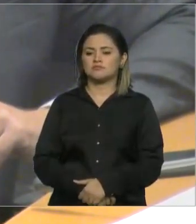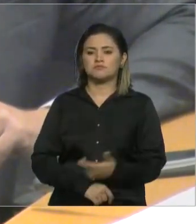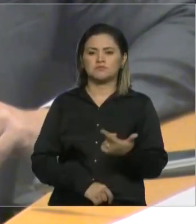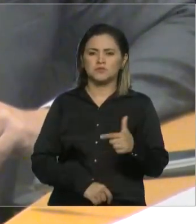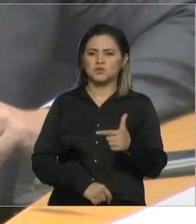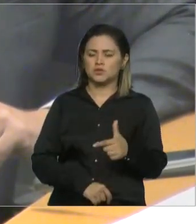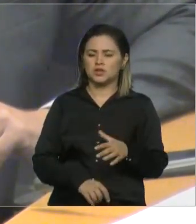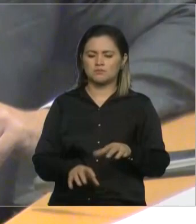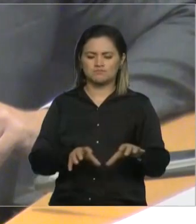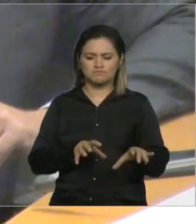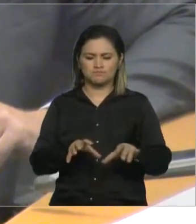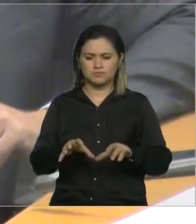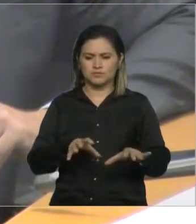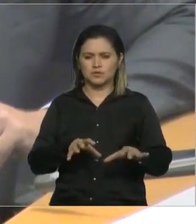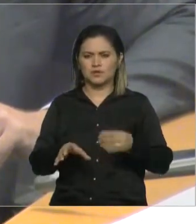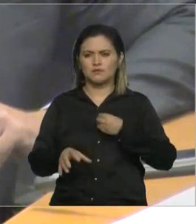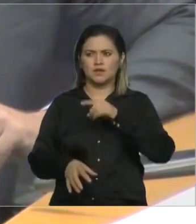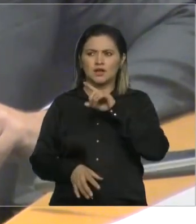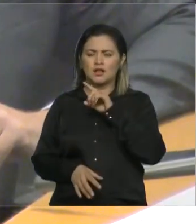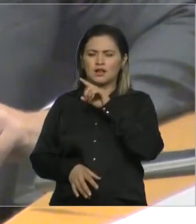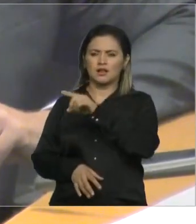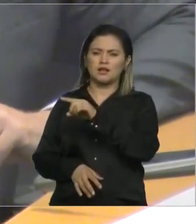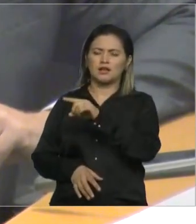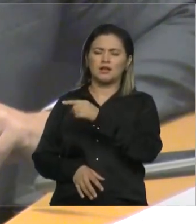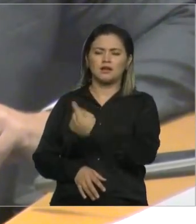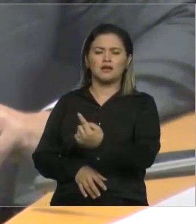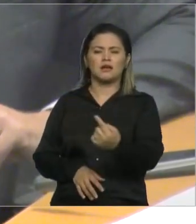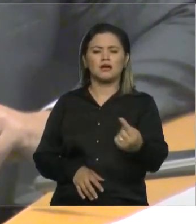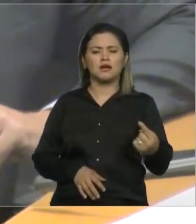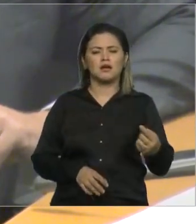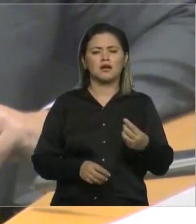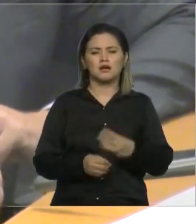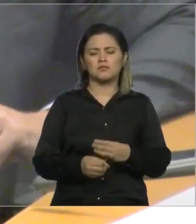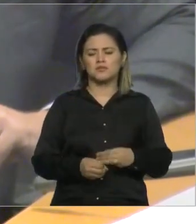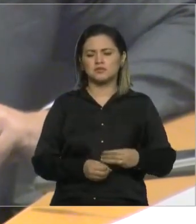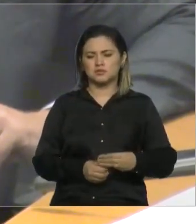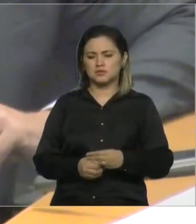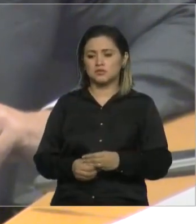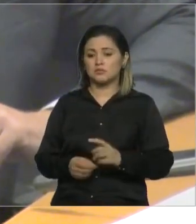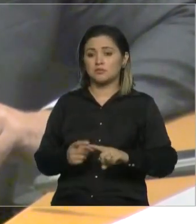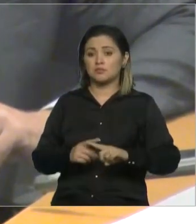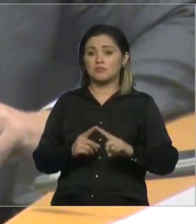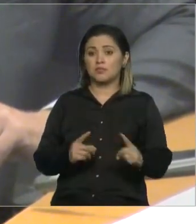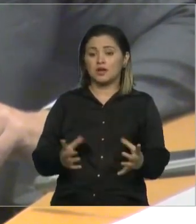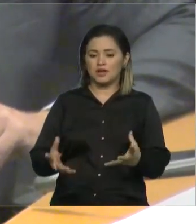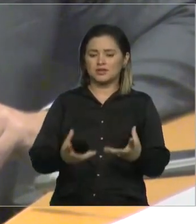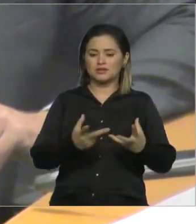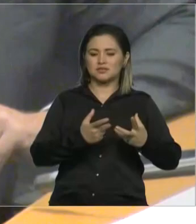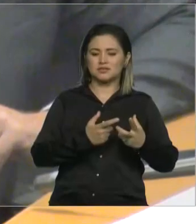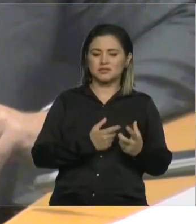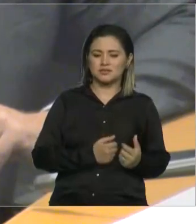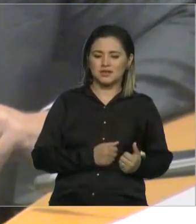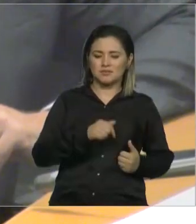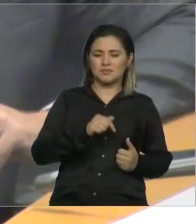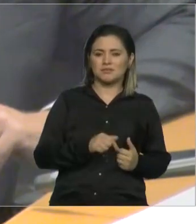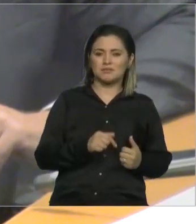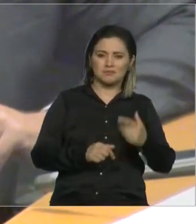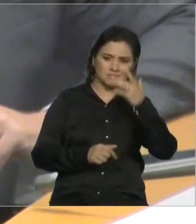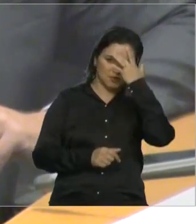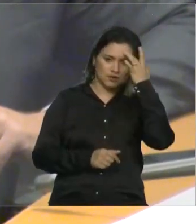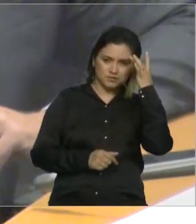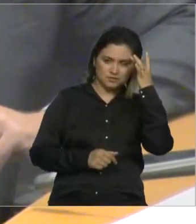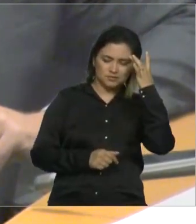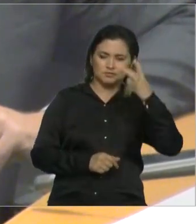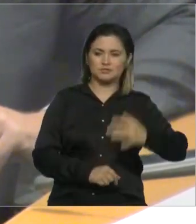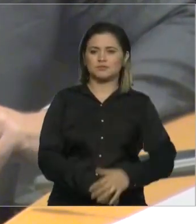de estar lá na base, lá em cada município, mas recebe a todos aqui. Então a